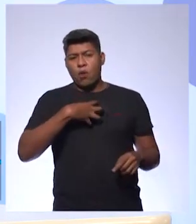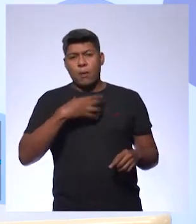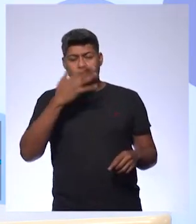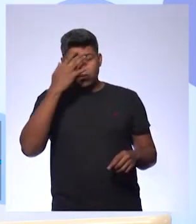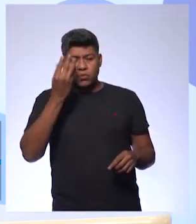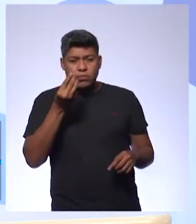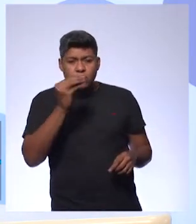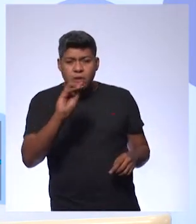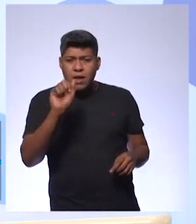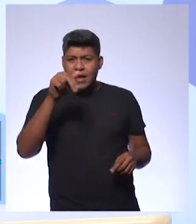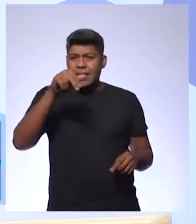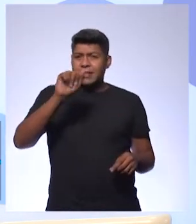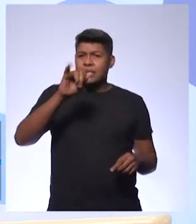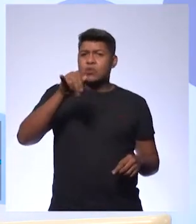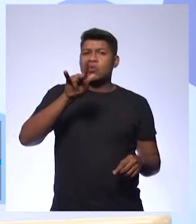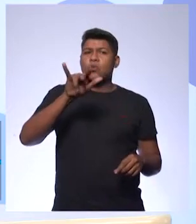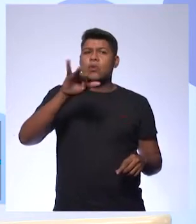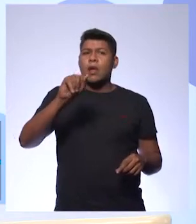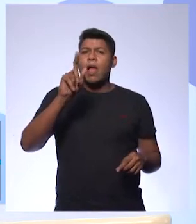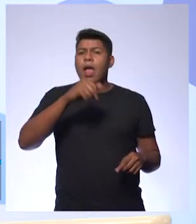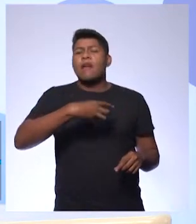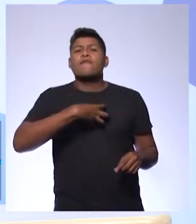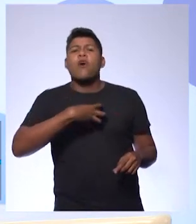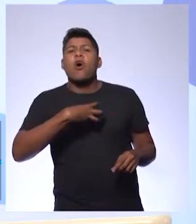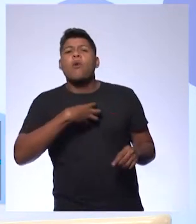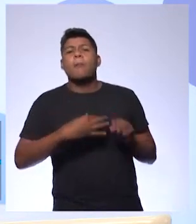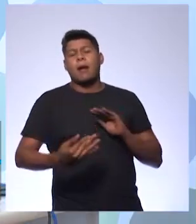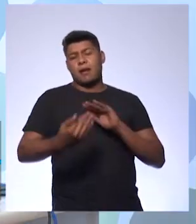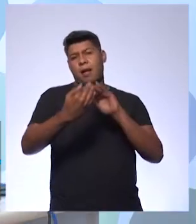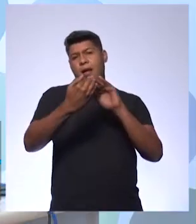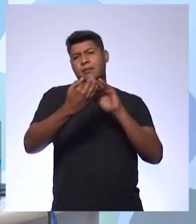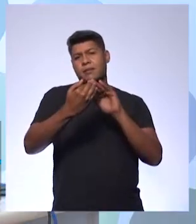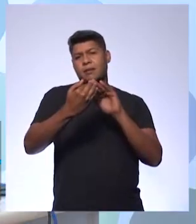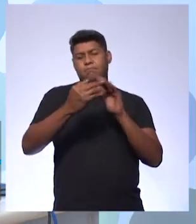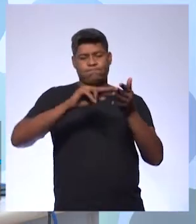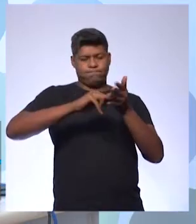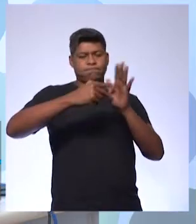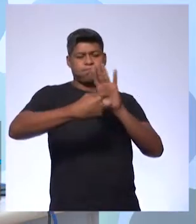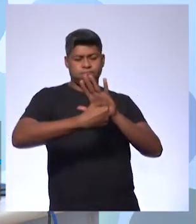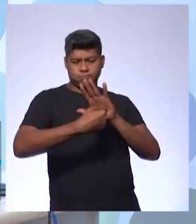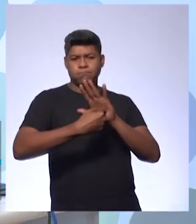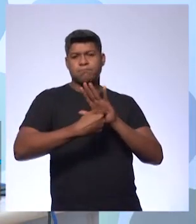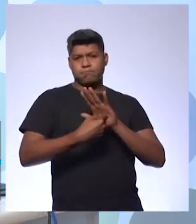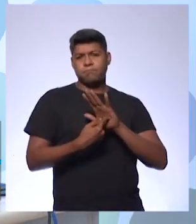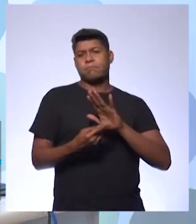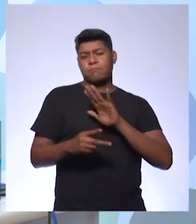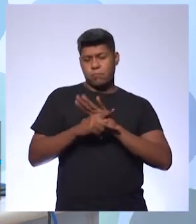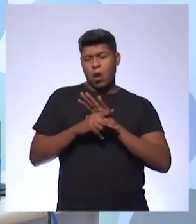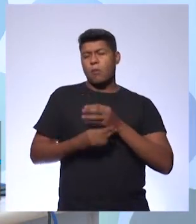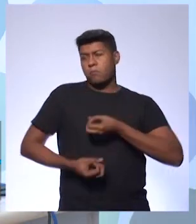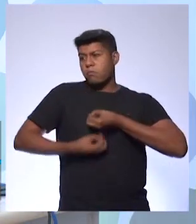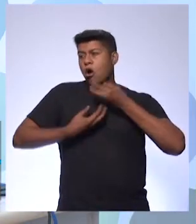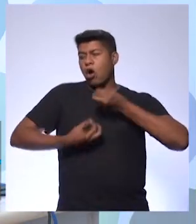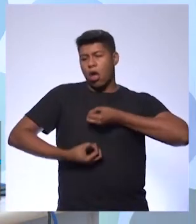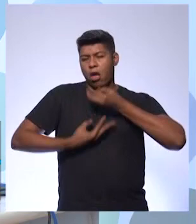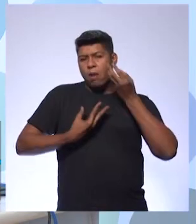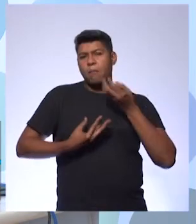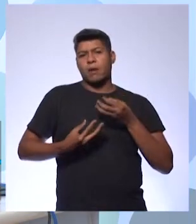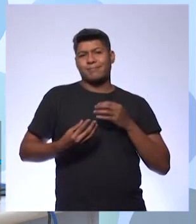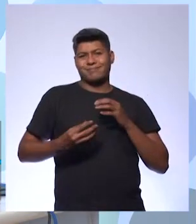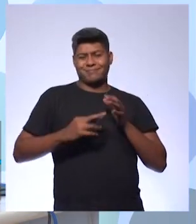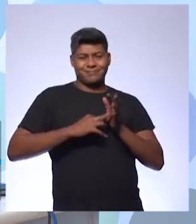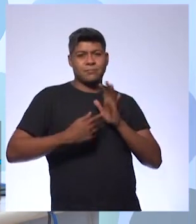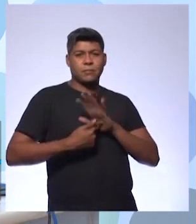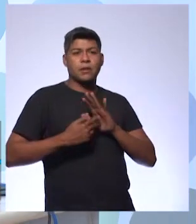colocou aqui, a Ana Júlia, poema em forma de casa. Muito bem. Sentido figurado e poema em forma de